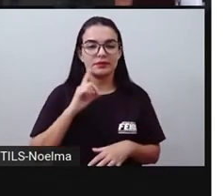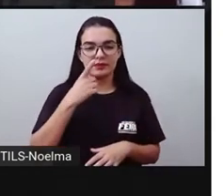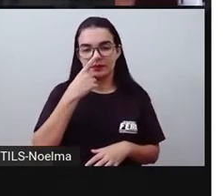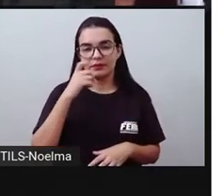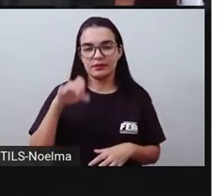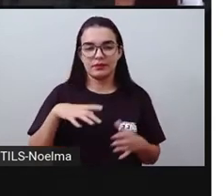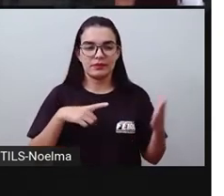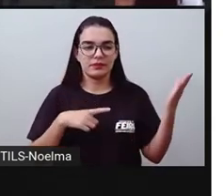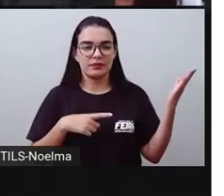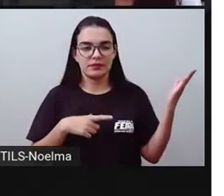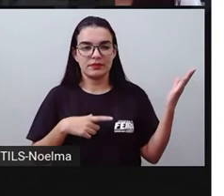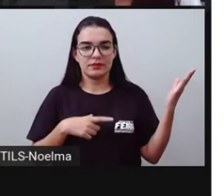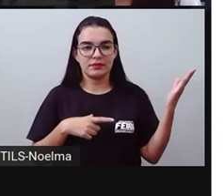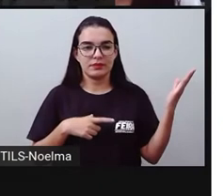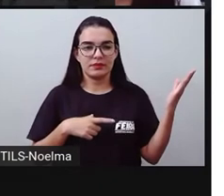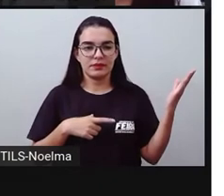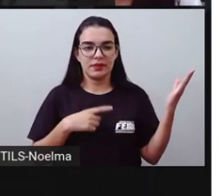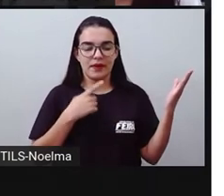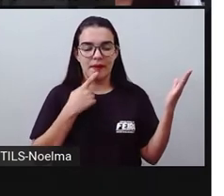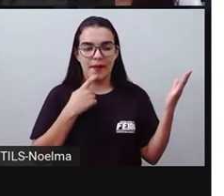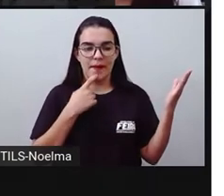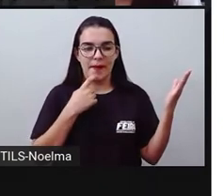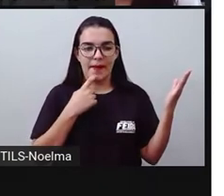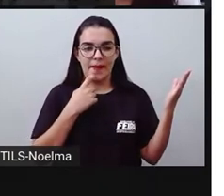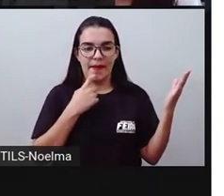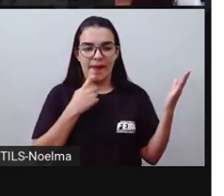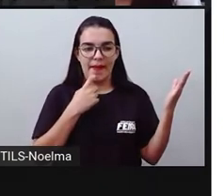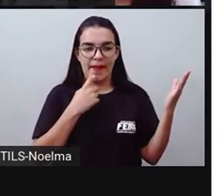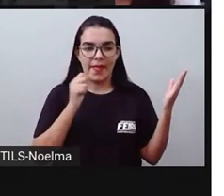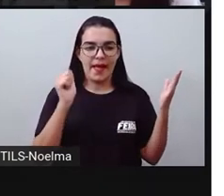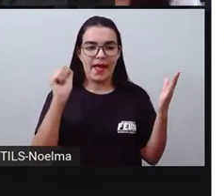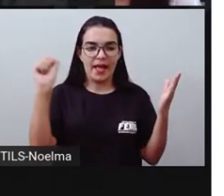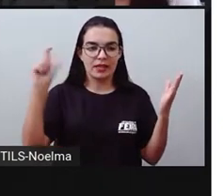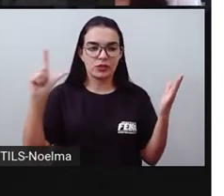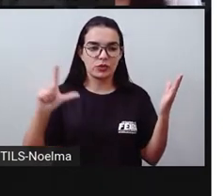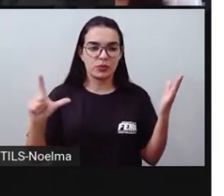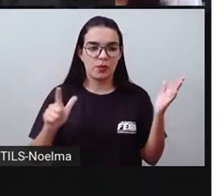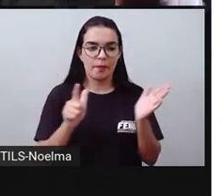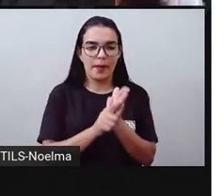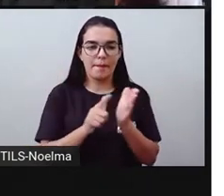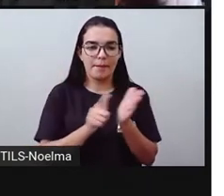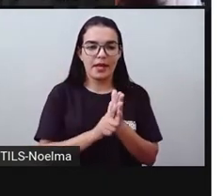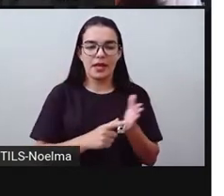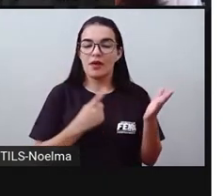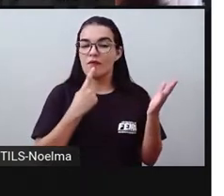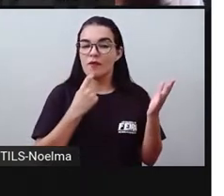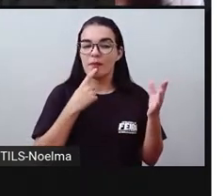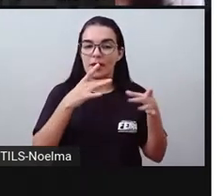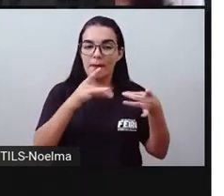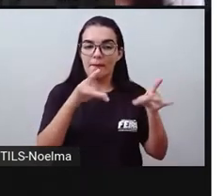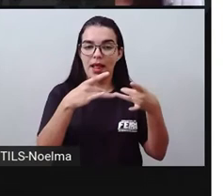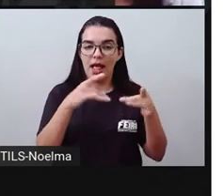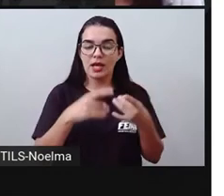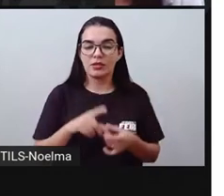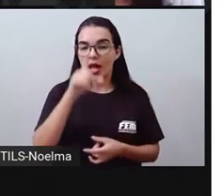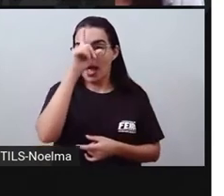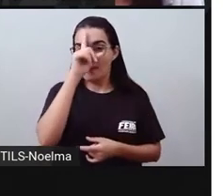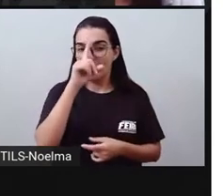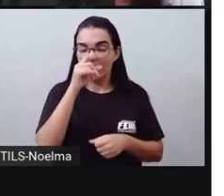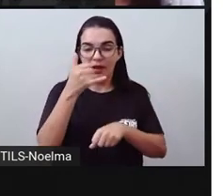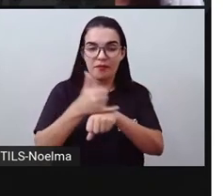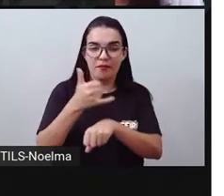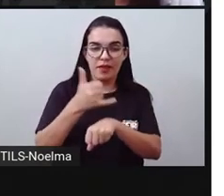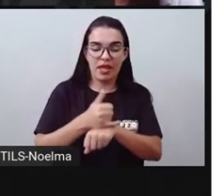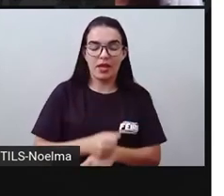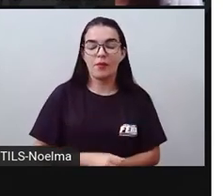aí a gente observa aqui, ó, a lixeira azul para o papel, a vermelha coleta plástico, a amarela